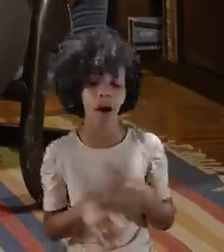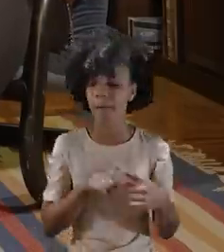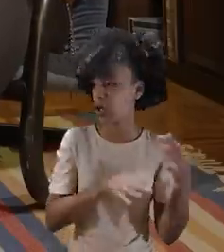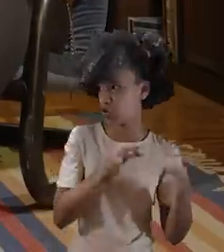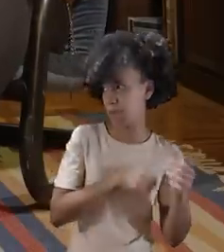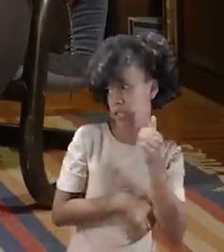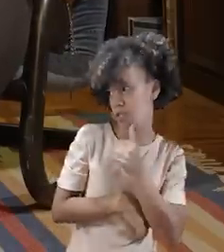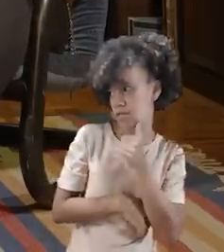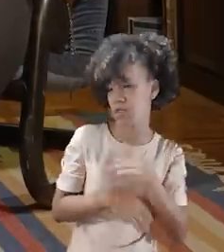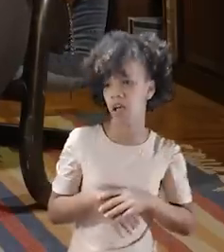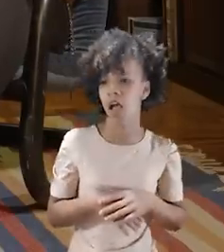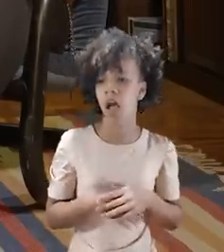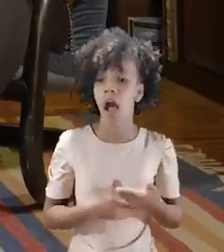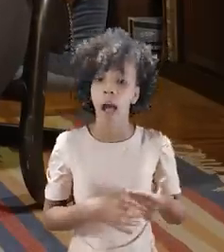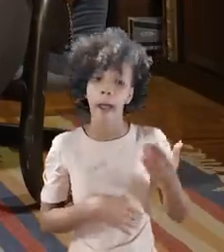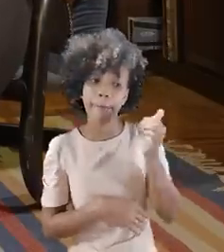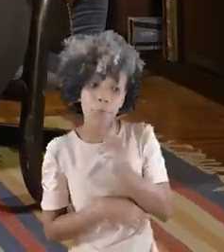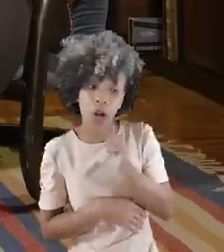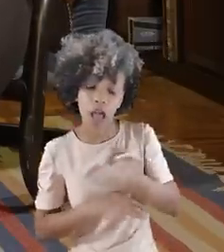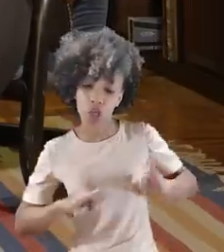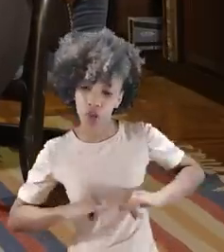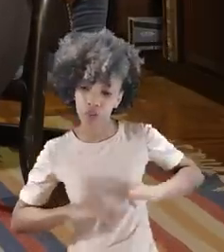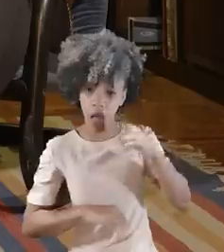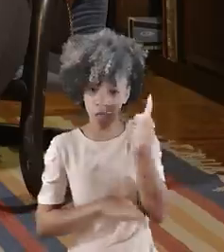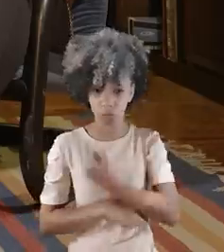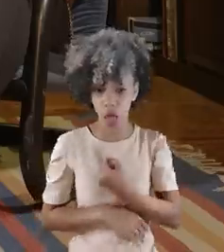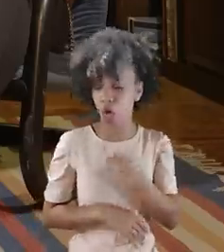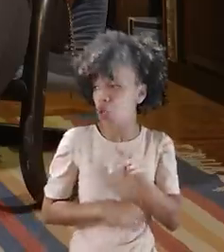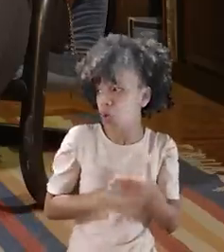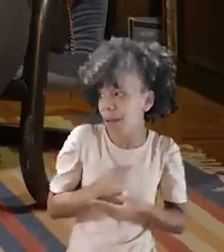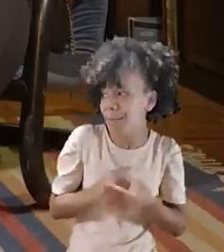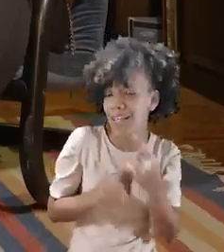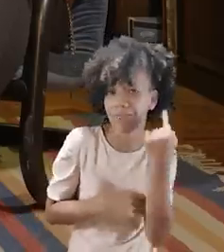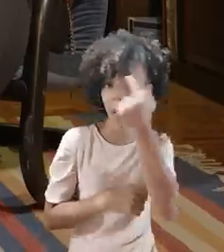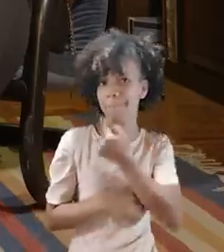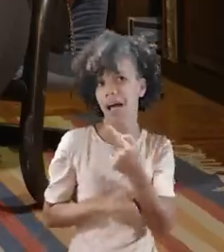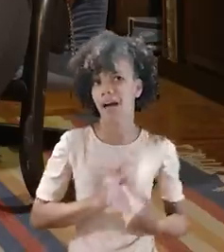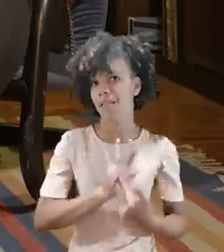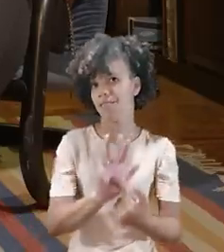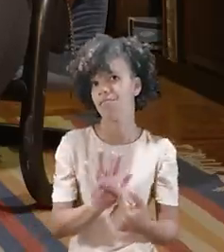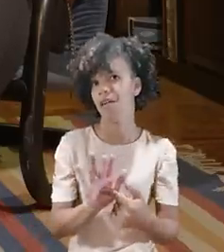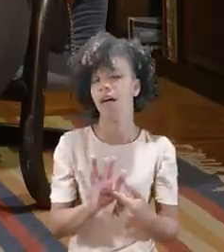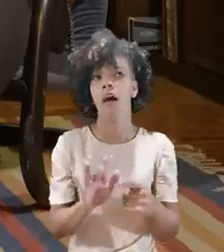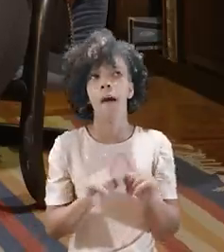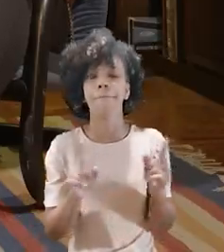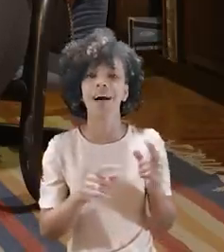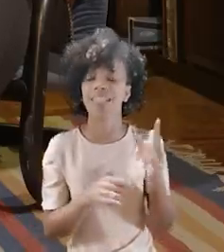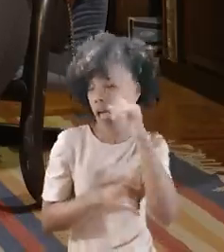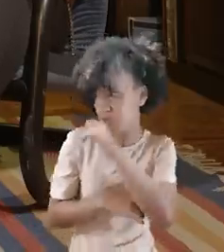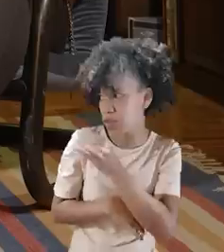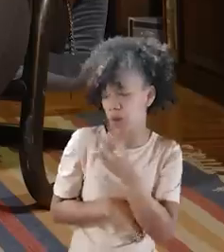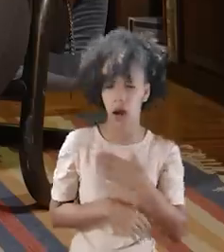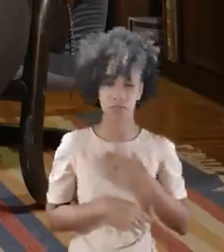porque o julgamento feminino talvez falar mulher sofrer muito pela questão da aparência nunca baseado em aparências é o pênis poker